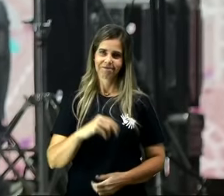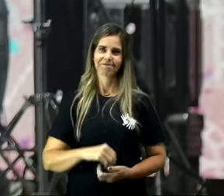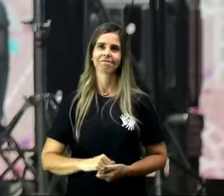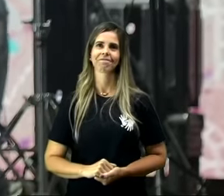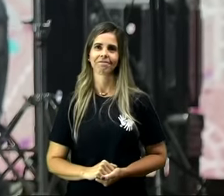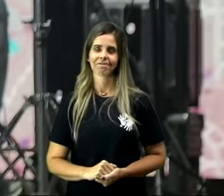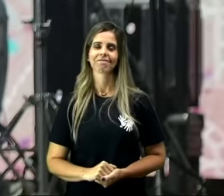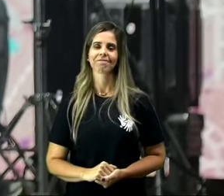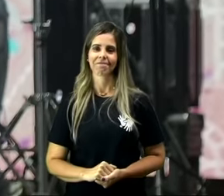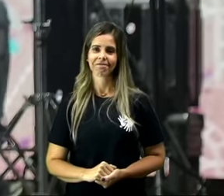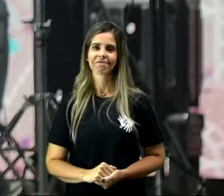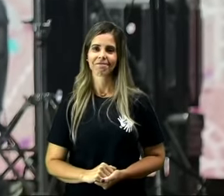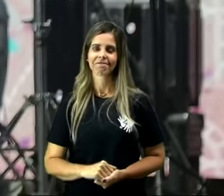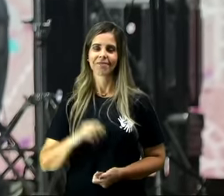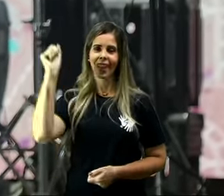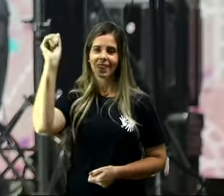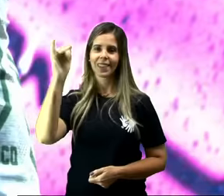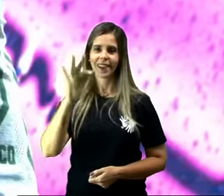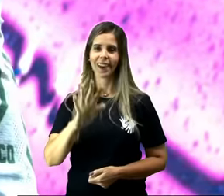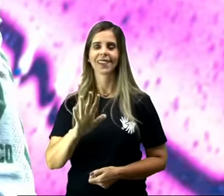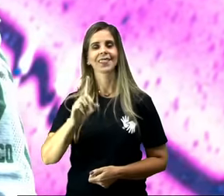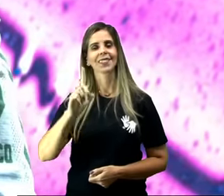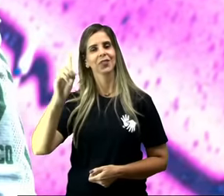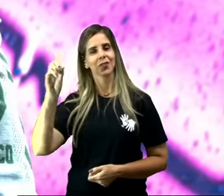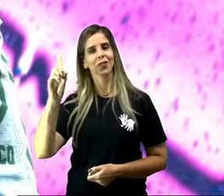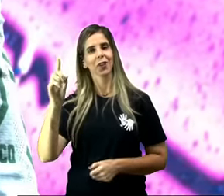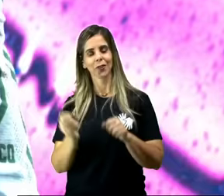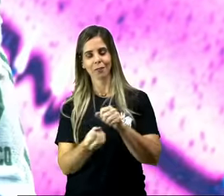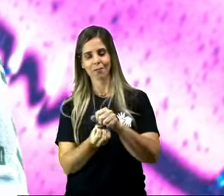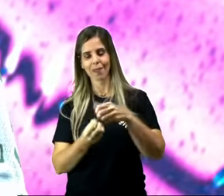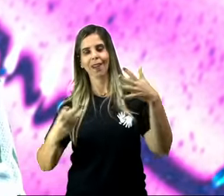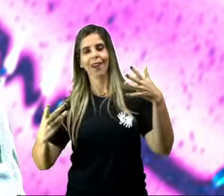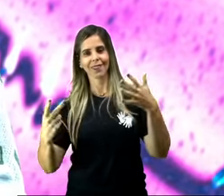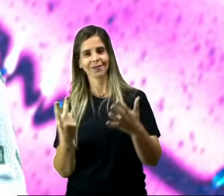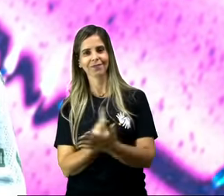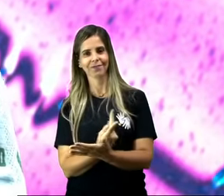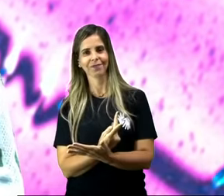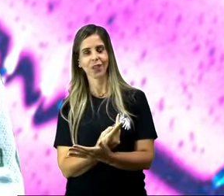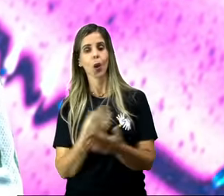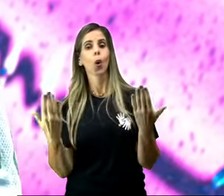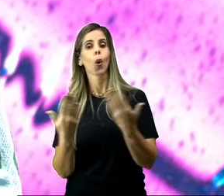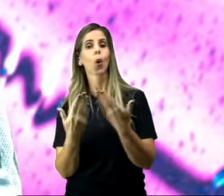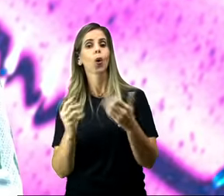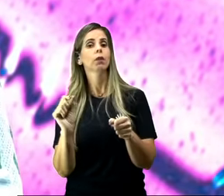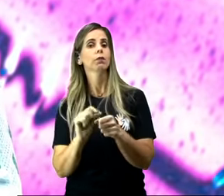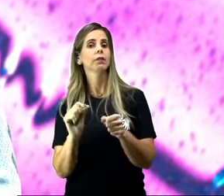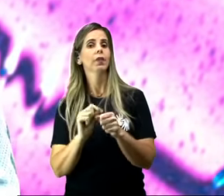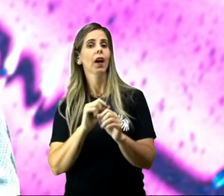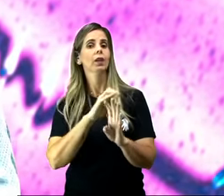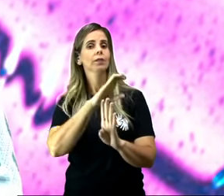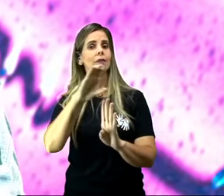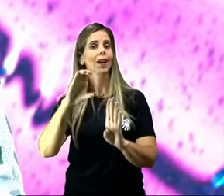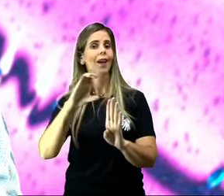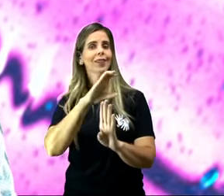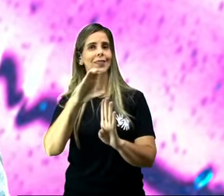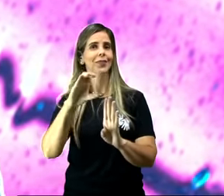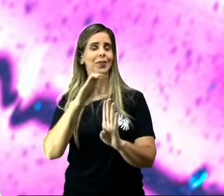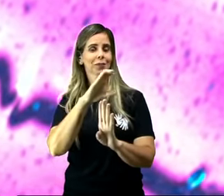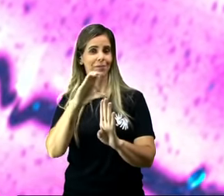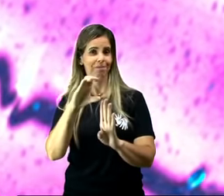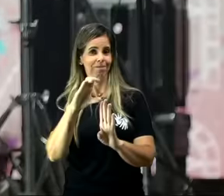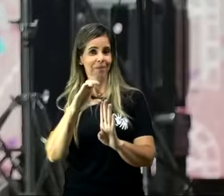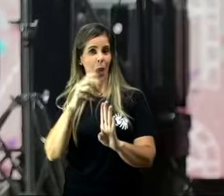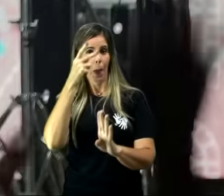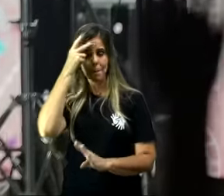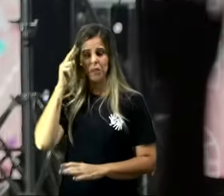Vai superabundar a graça de Deus. Hoje é seminarista. Tem muita gente que diz assim: esse tatuado não serve para